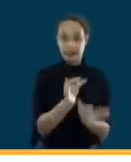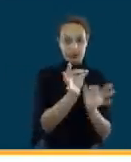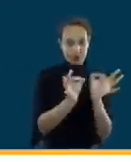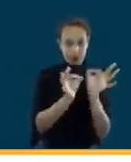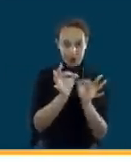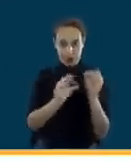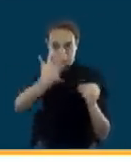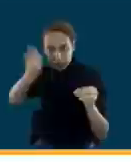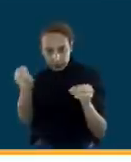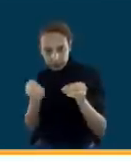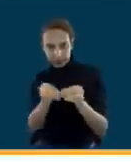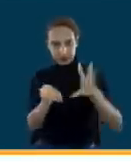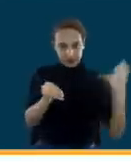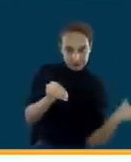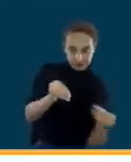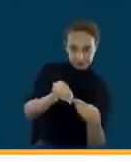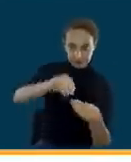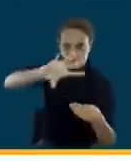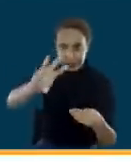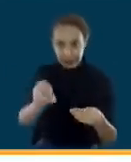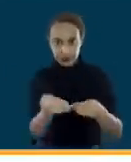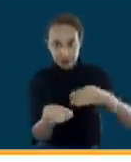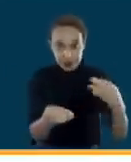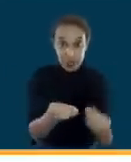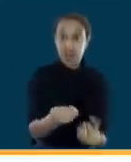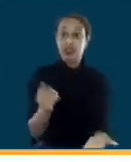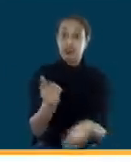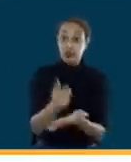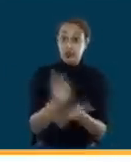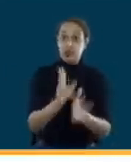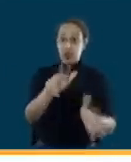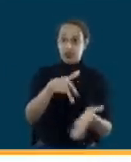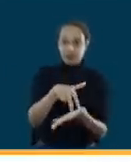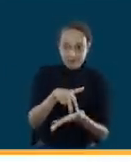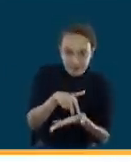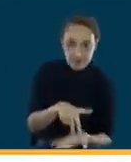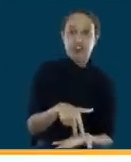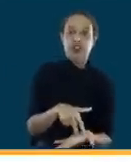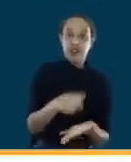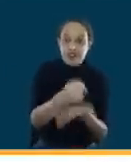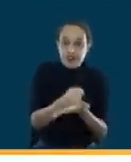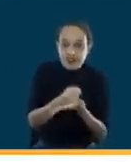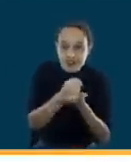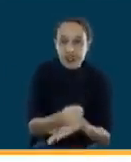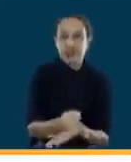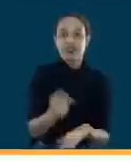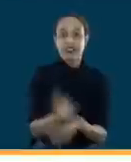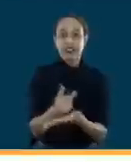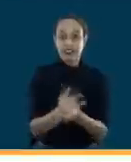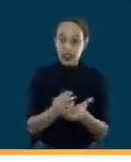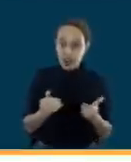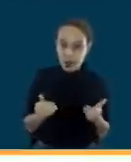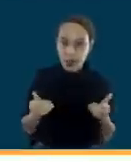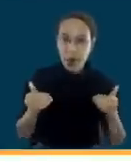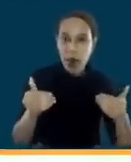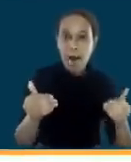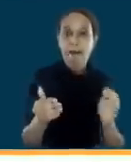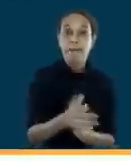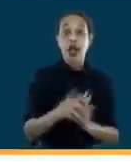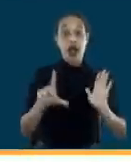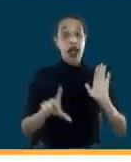tecer que é permanente e será permanente daqui por diante. A Lei Aldir Blanc nos convida a